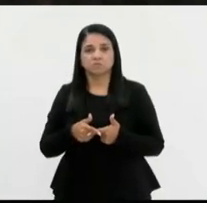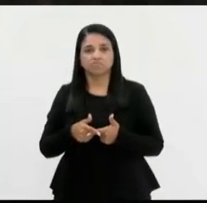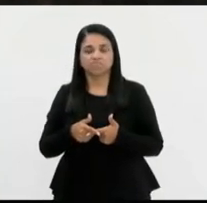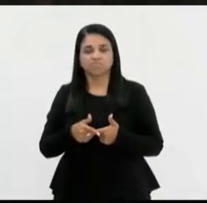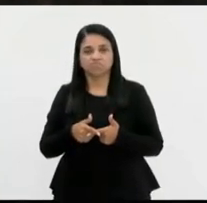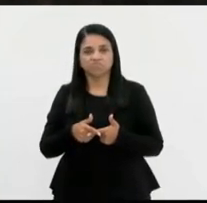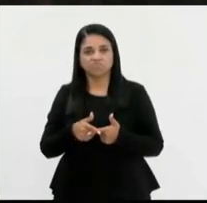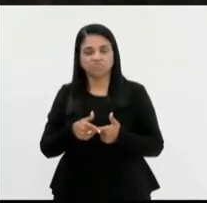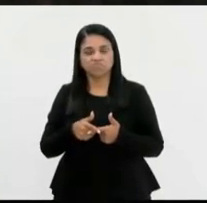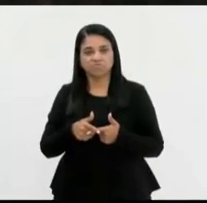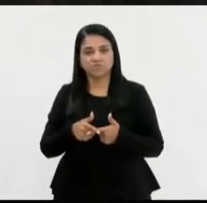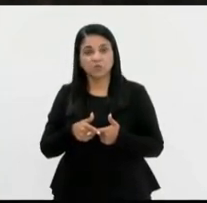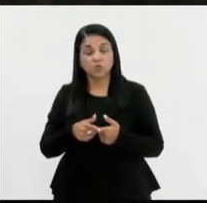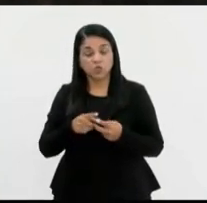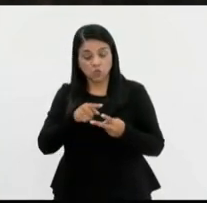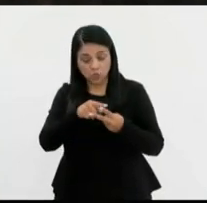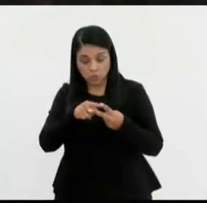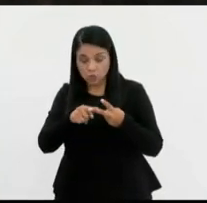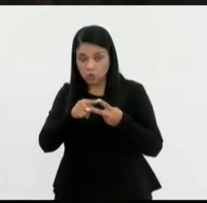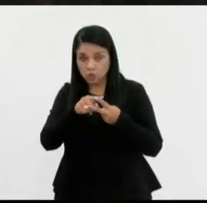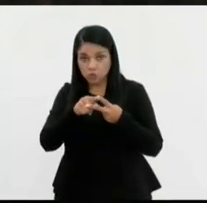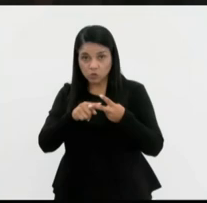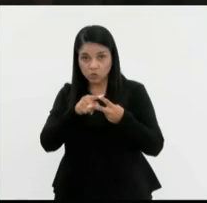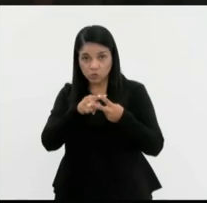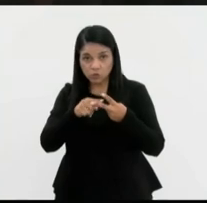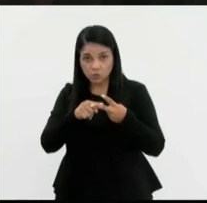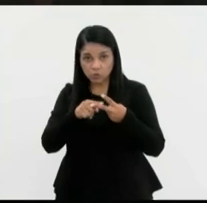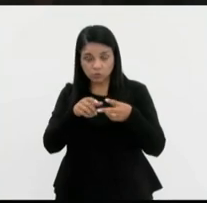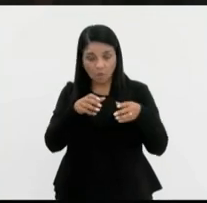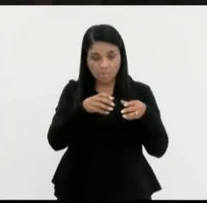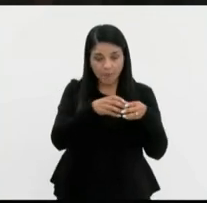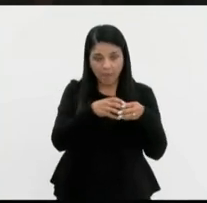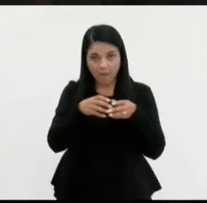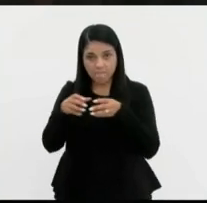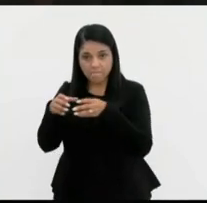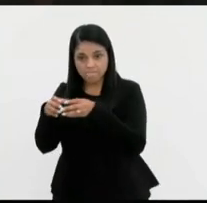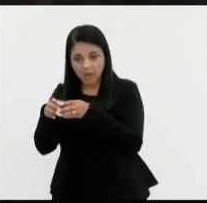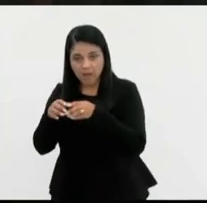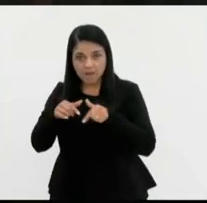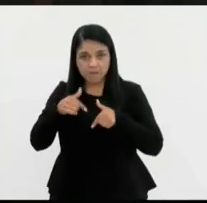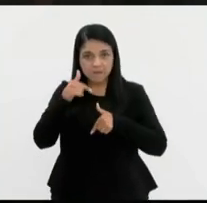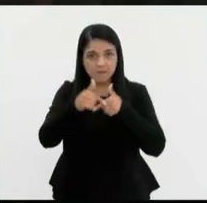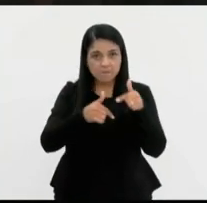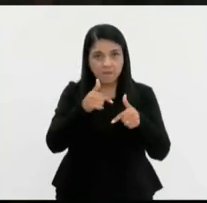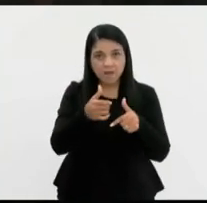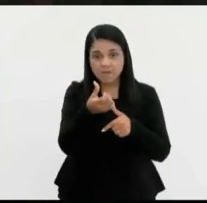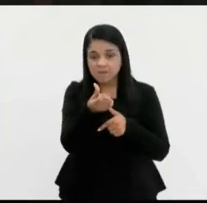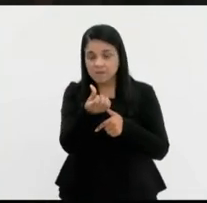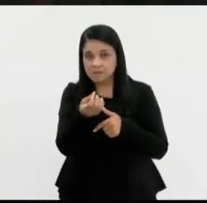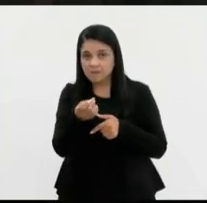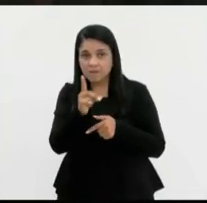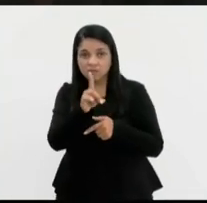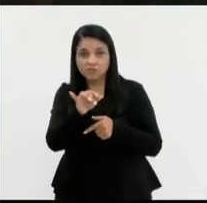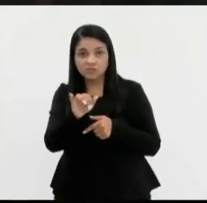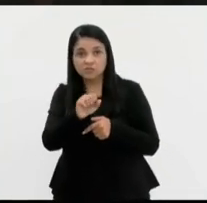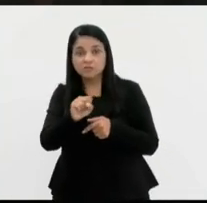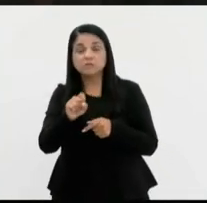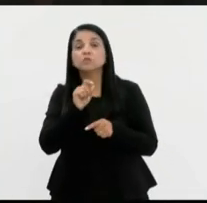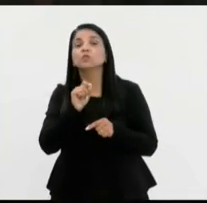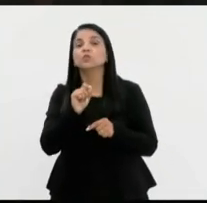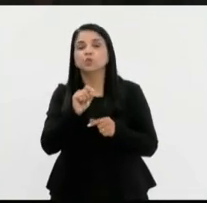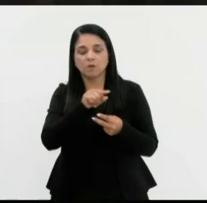duas frentes claramente de trabalho se abrem nesses 60 dias a primeira